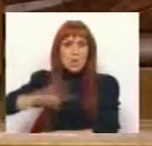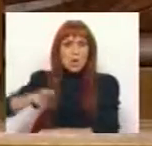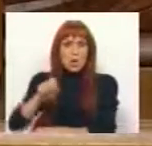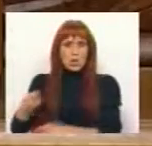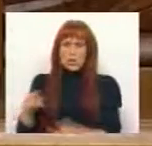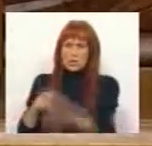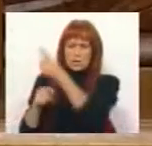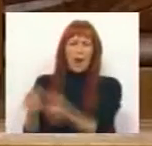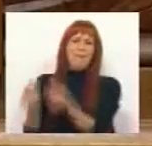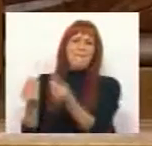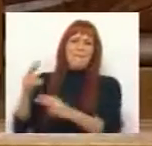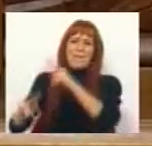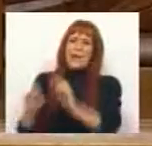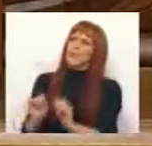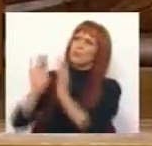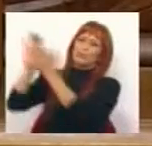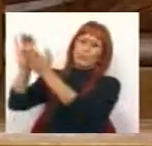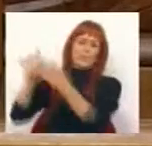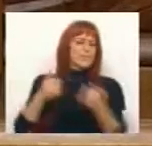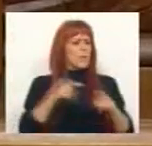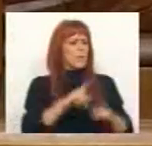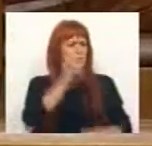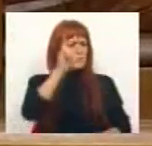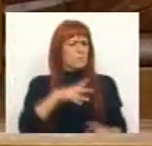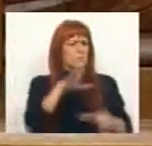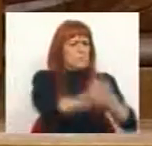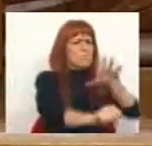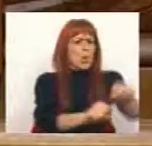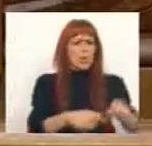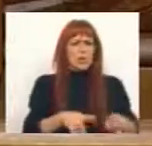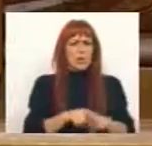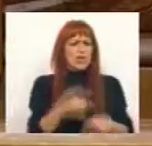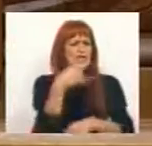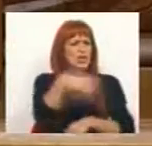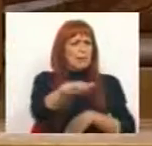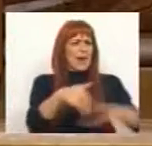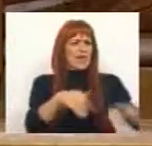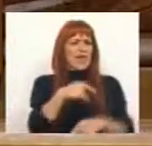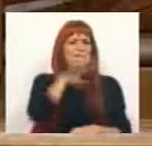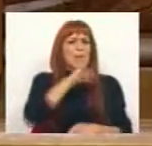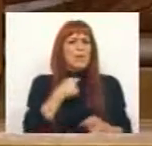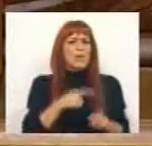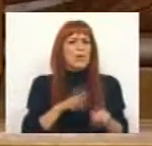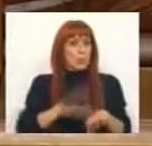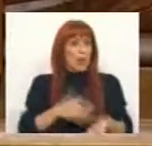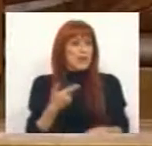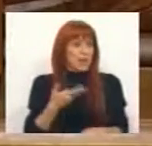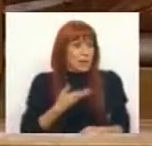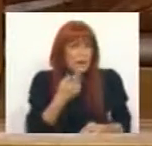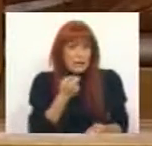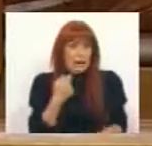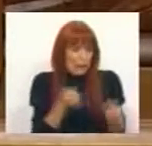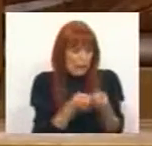euros para paraísos fiscais e lance hipotecas e despeje famílias por pequenas dívidas